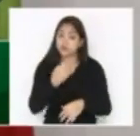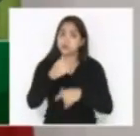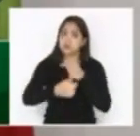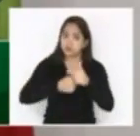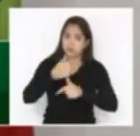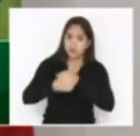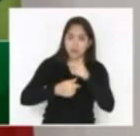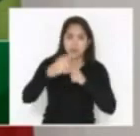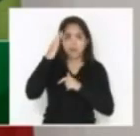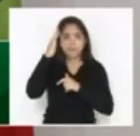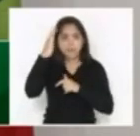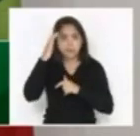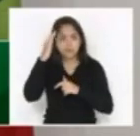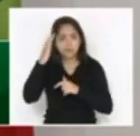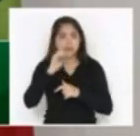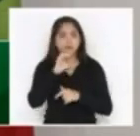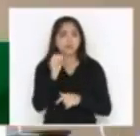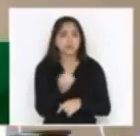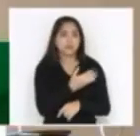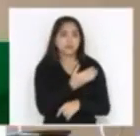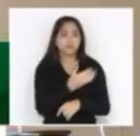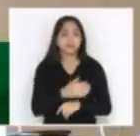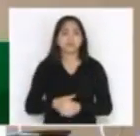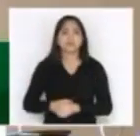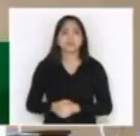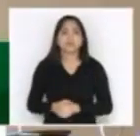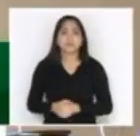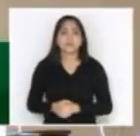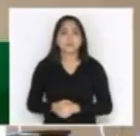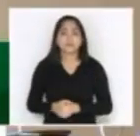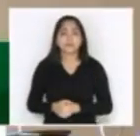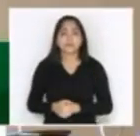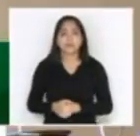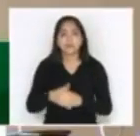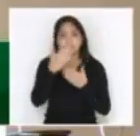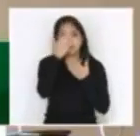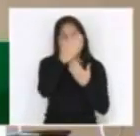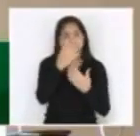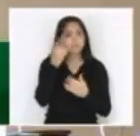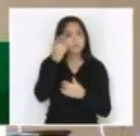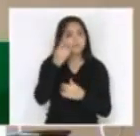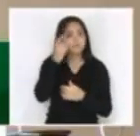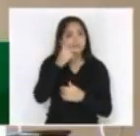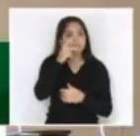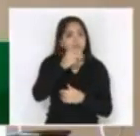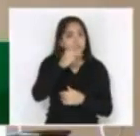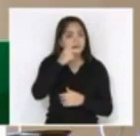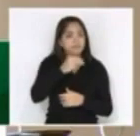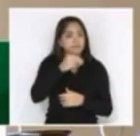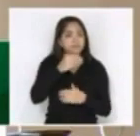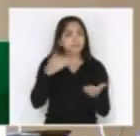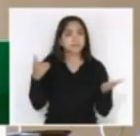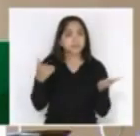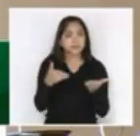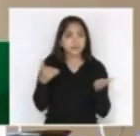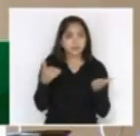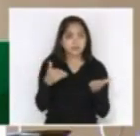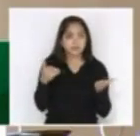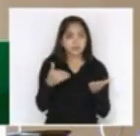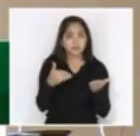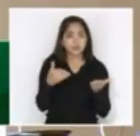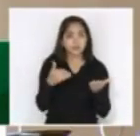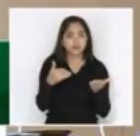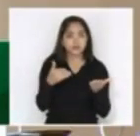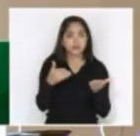uma nova metodologia. Muito obrigado, senhor presidente. Obrigado, deputado Kennedy Nunes. E agora, no